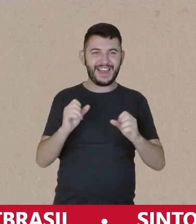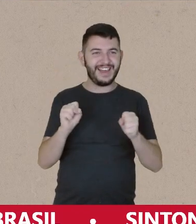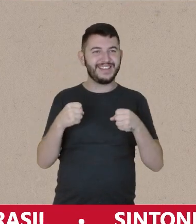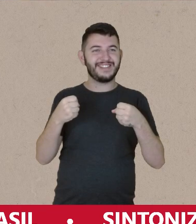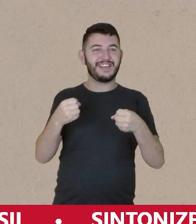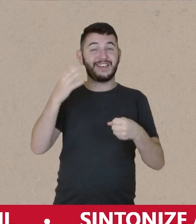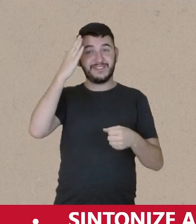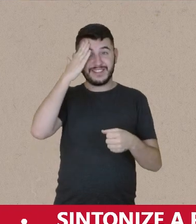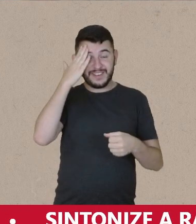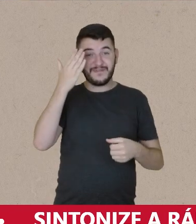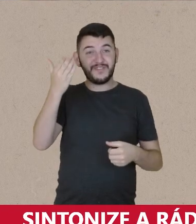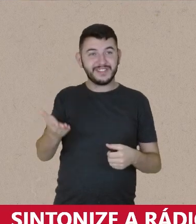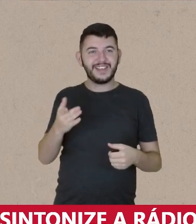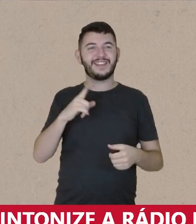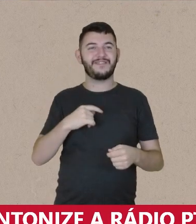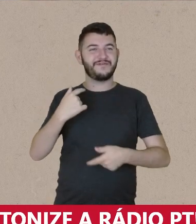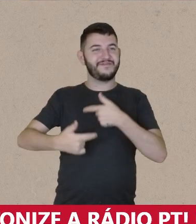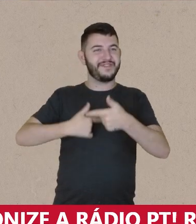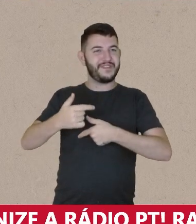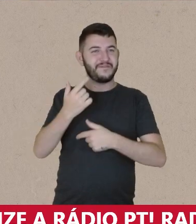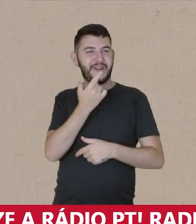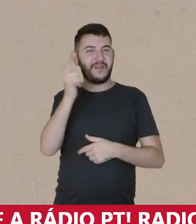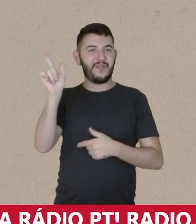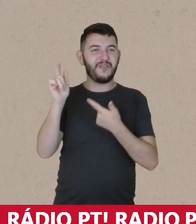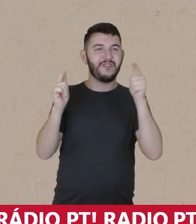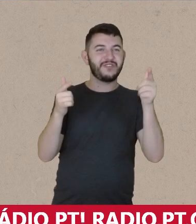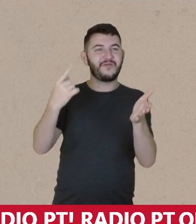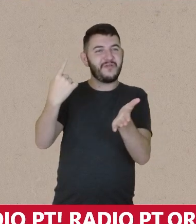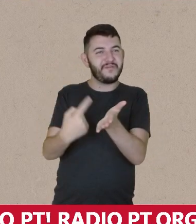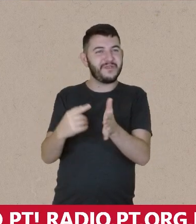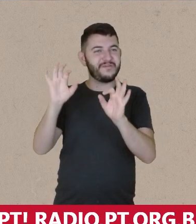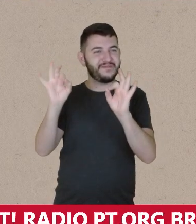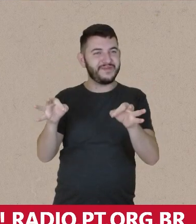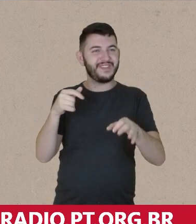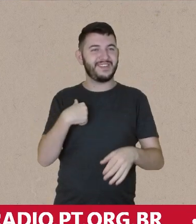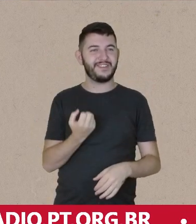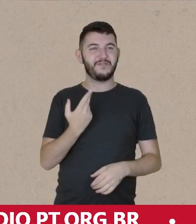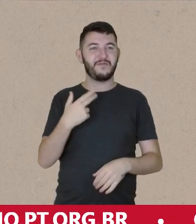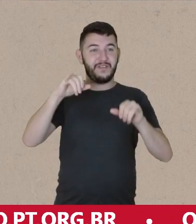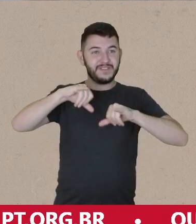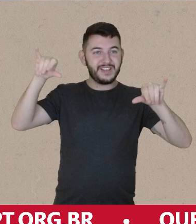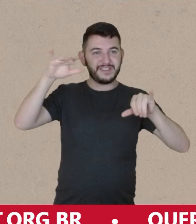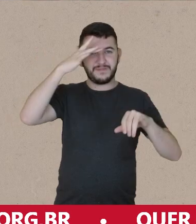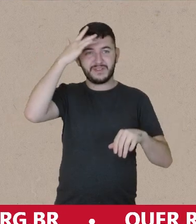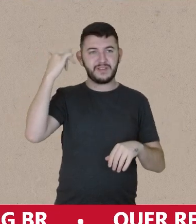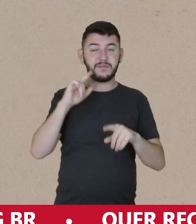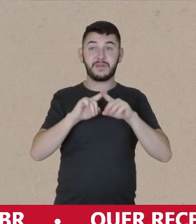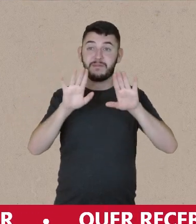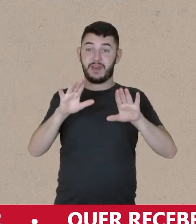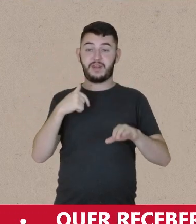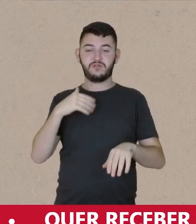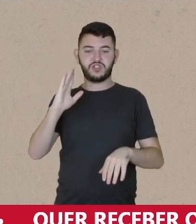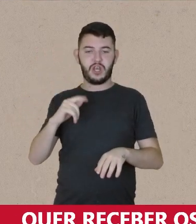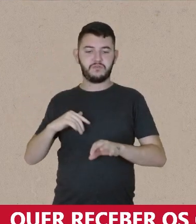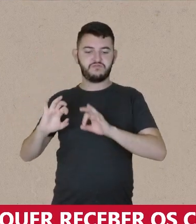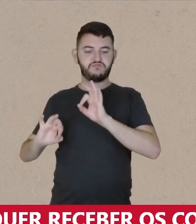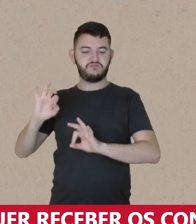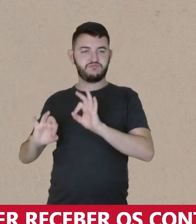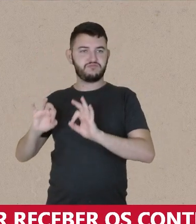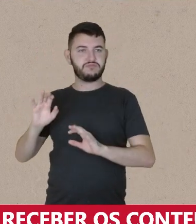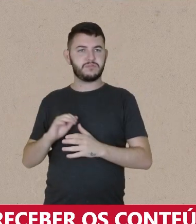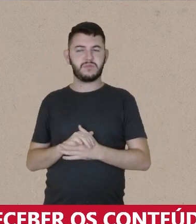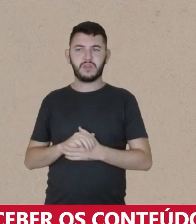que também que você tem um compromisso, avisar aqui também os nossos espectadores. Por isso que a gente adiantou aqui com o Zé.